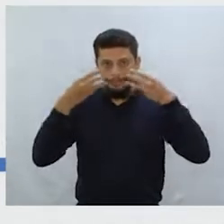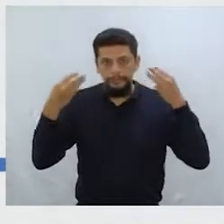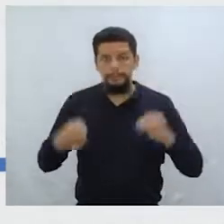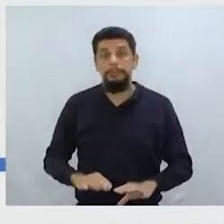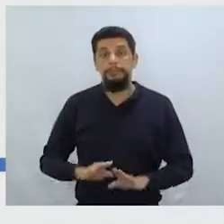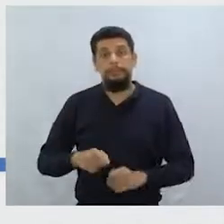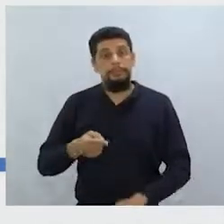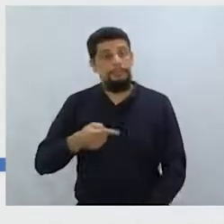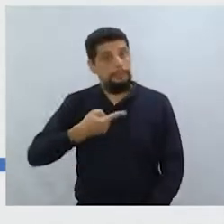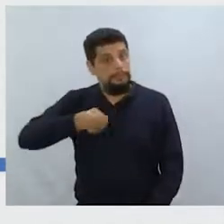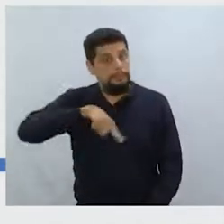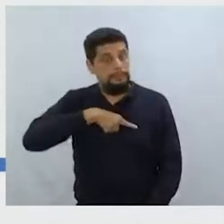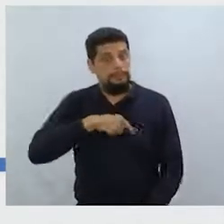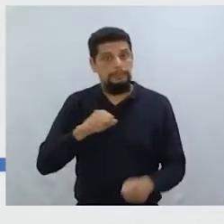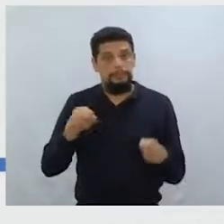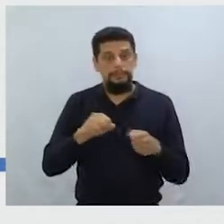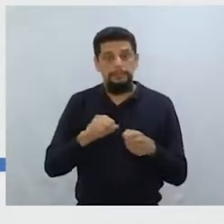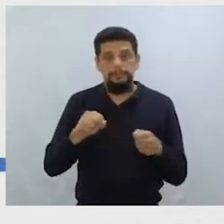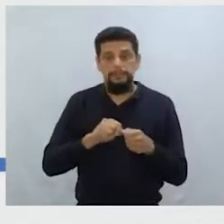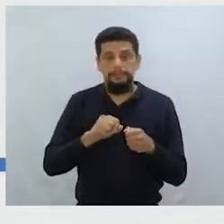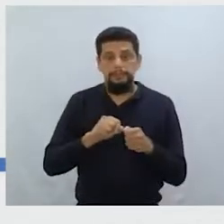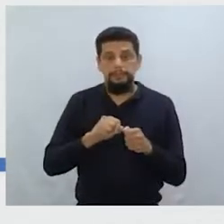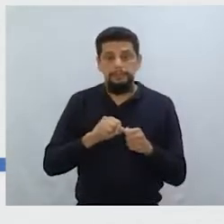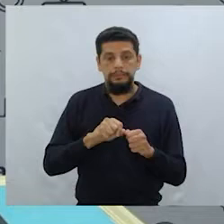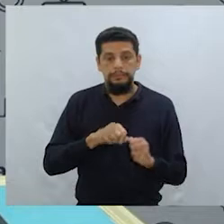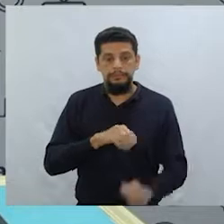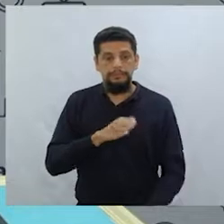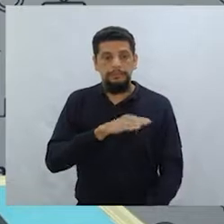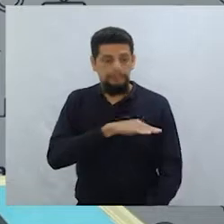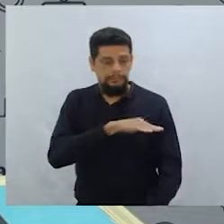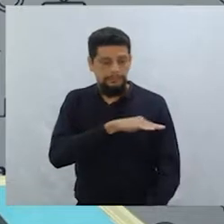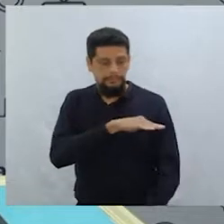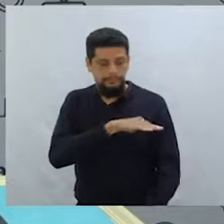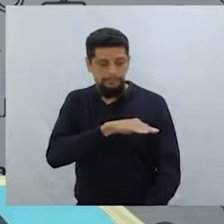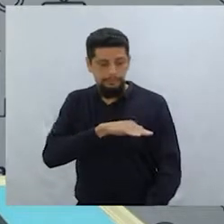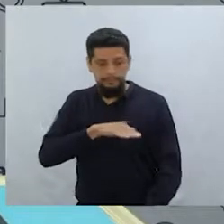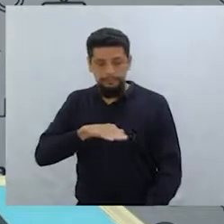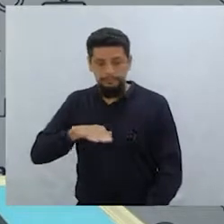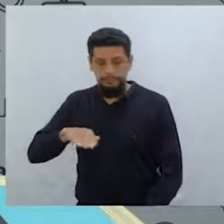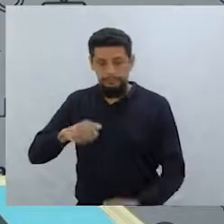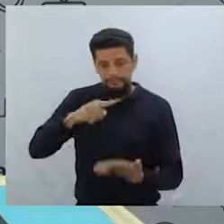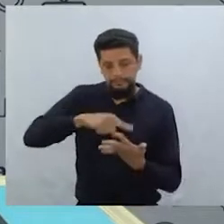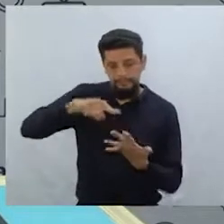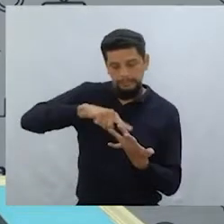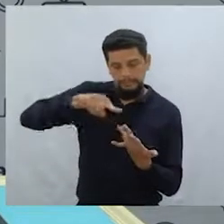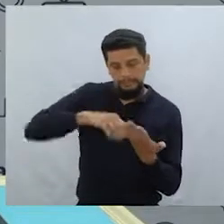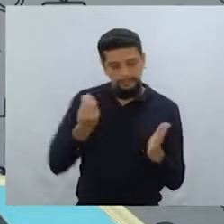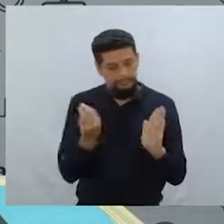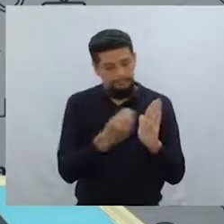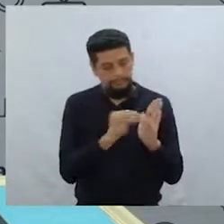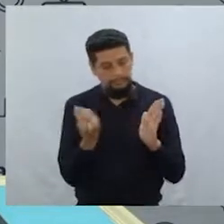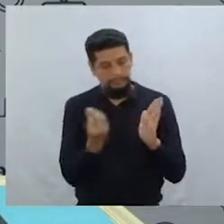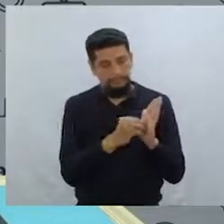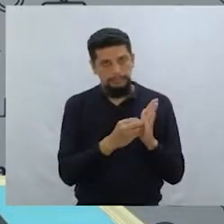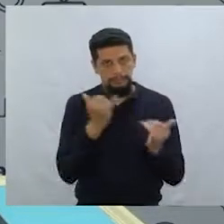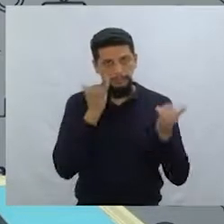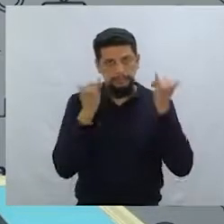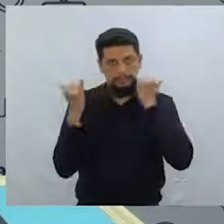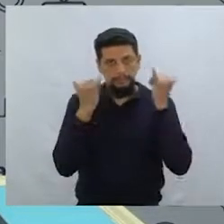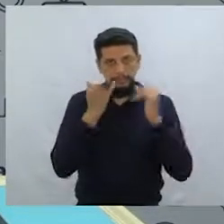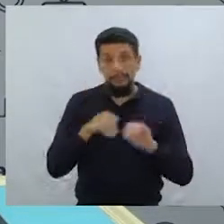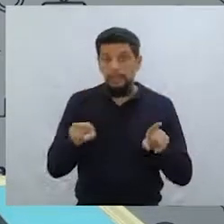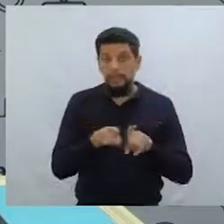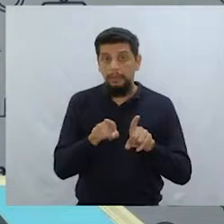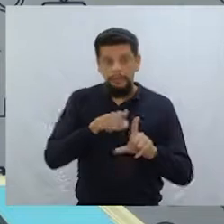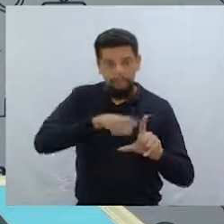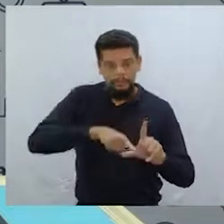1, 2, 3. 3 gatos. Nós fizemos aqui, ó, na horizontal. Contamos, colocamos tudo. É uma